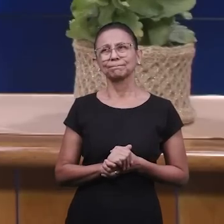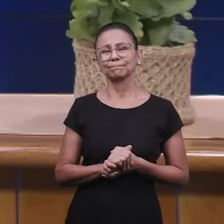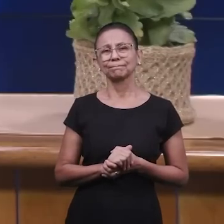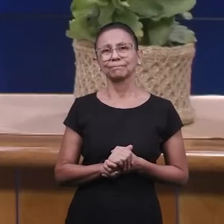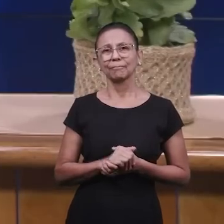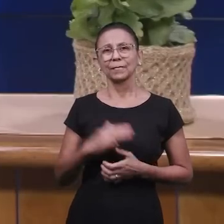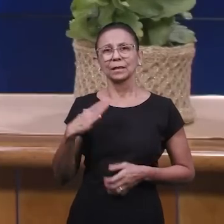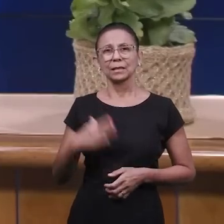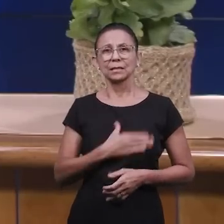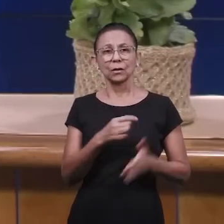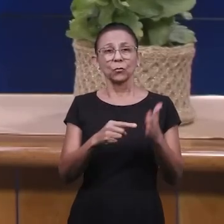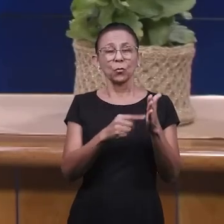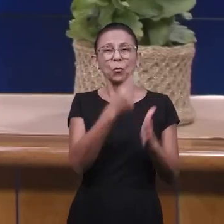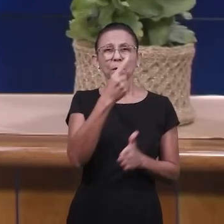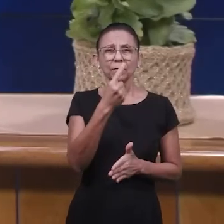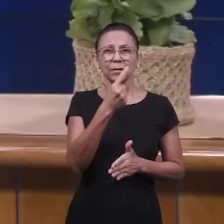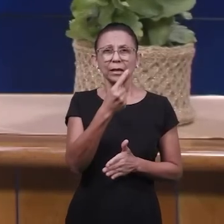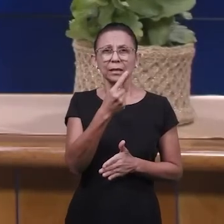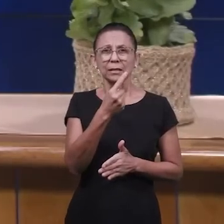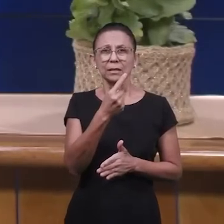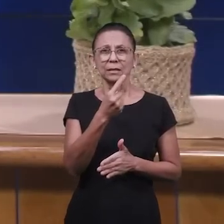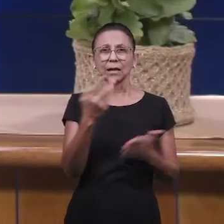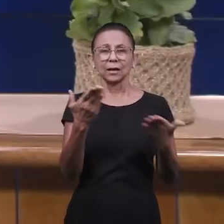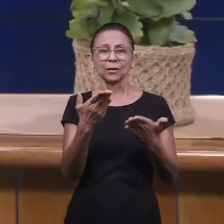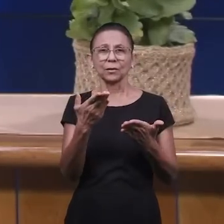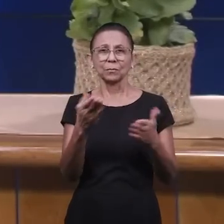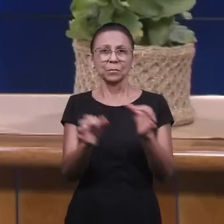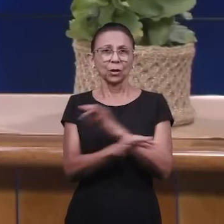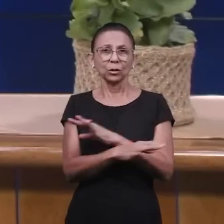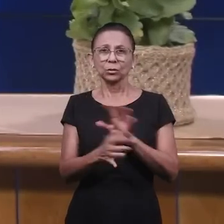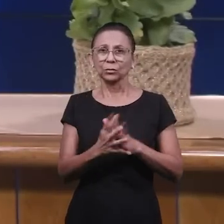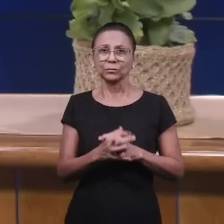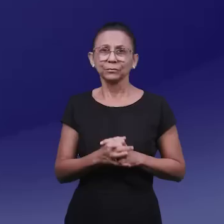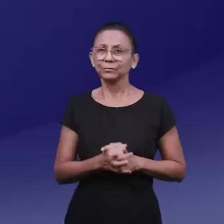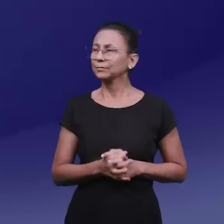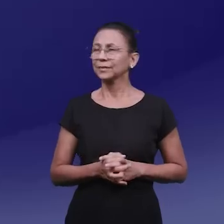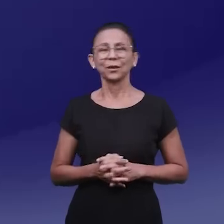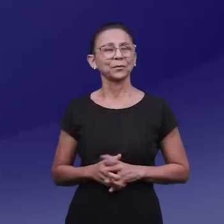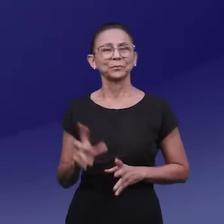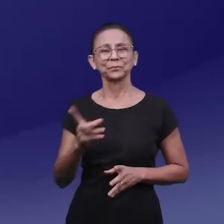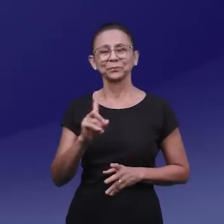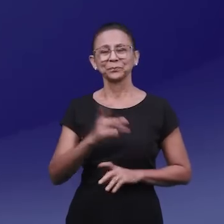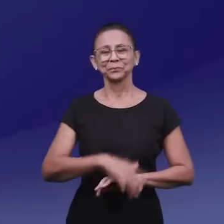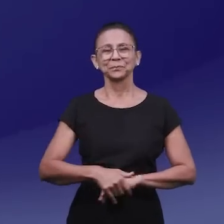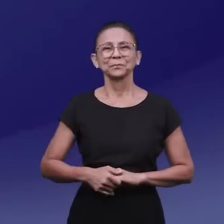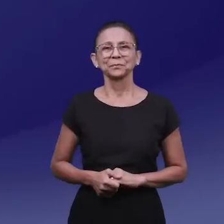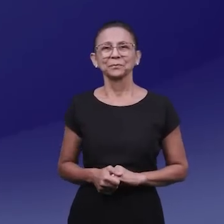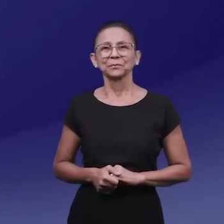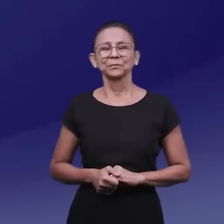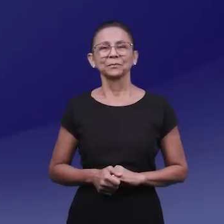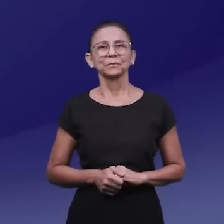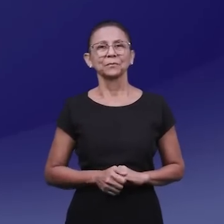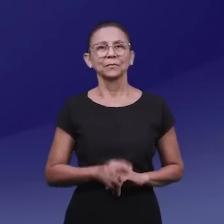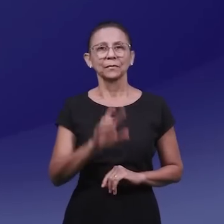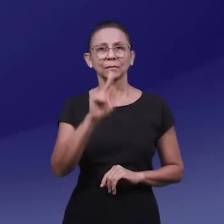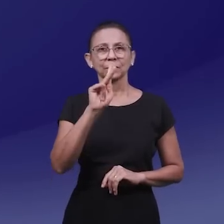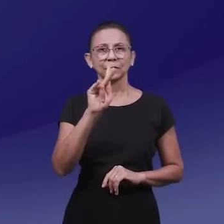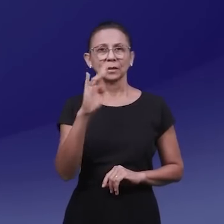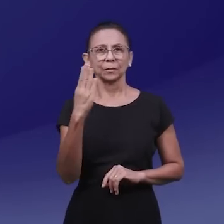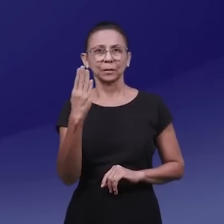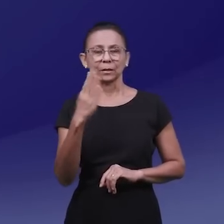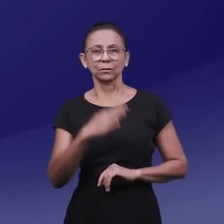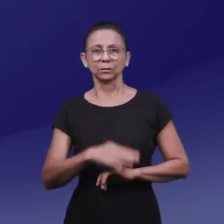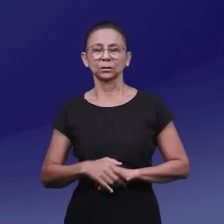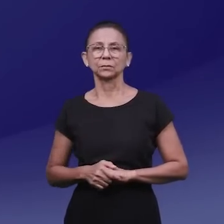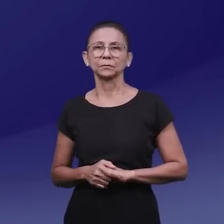levaram, expõem ao vitupério, né? Porque é impossível que os que foram iluminados e provaram o dom